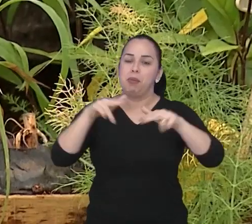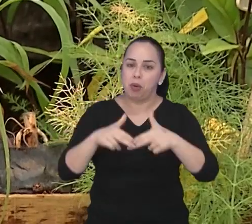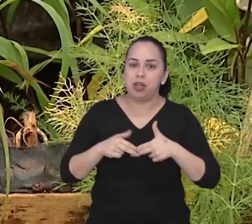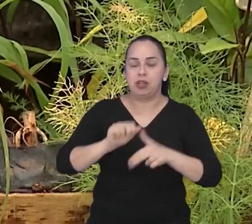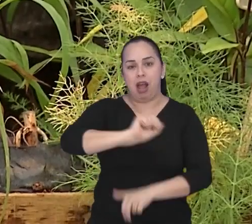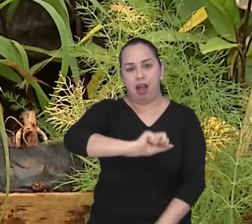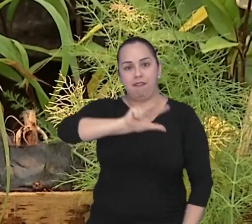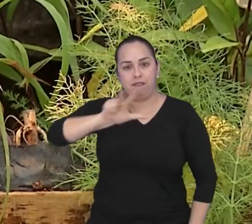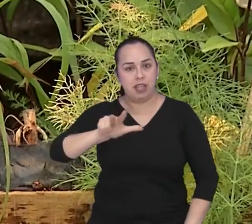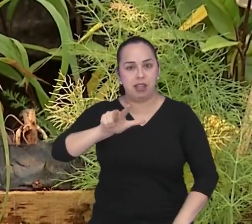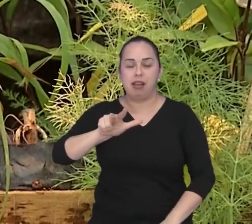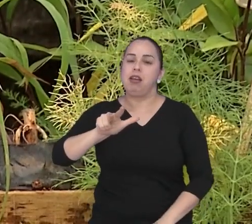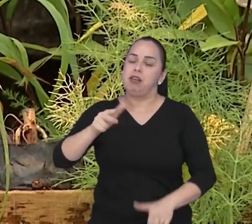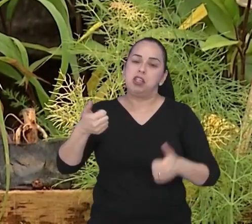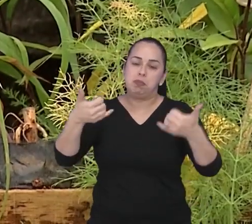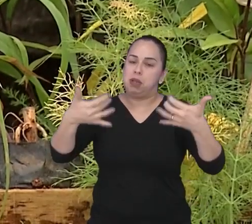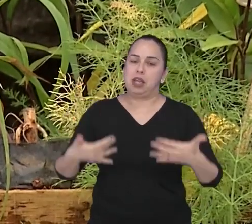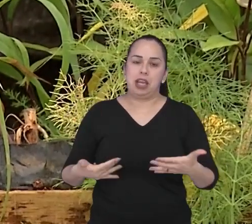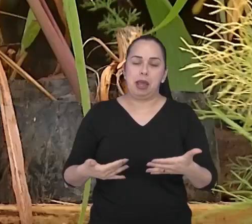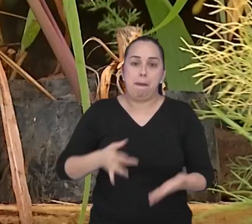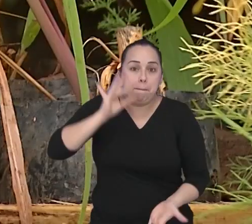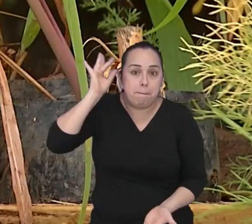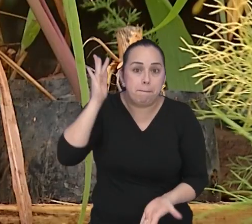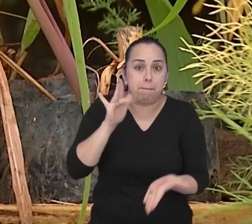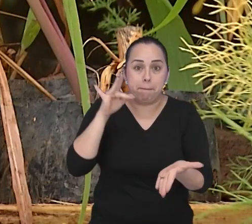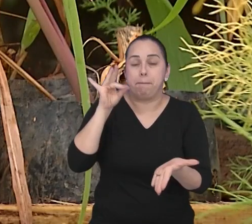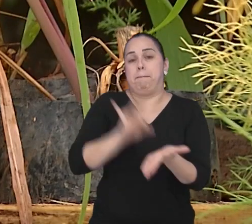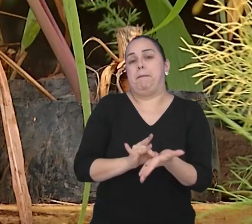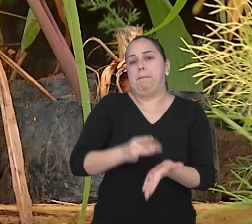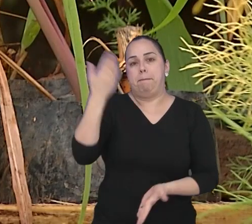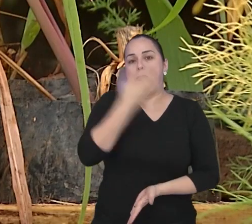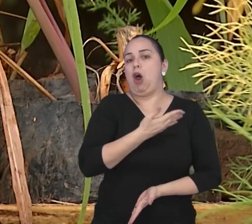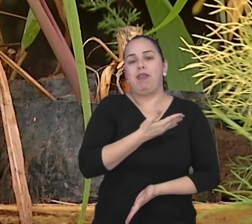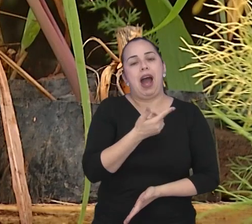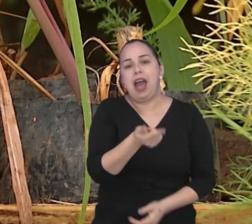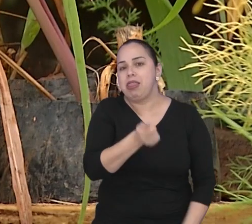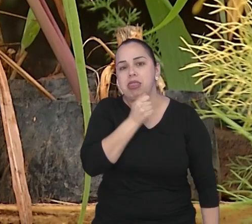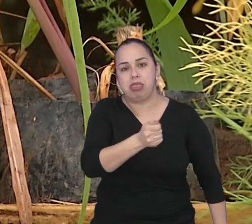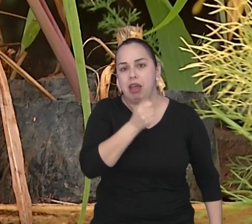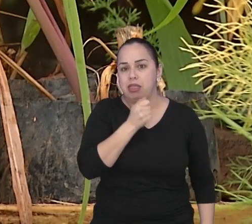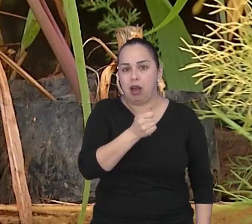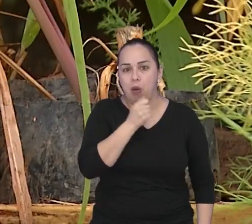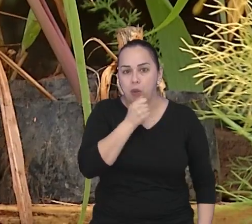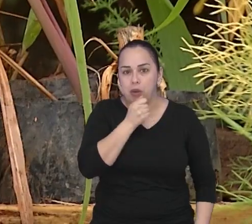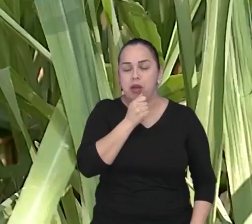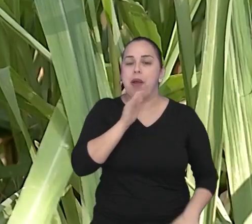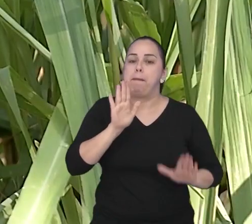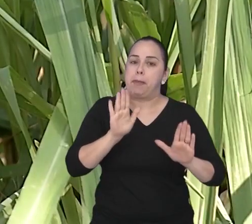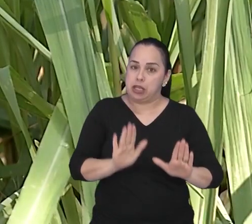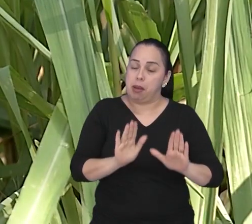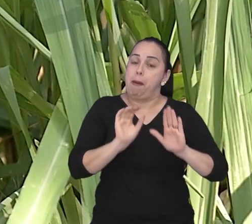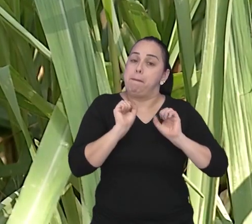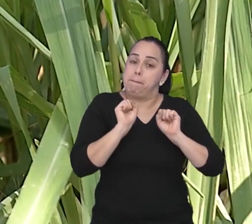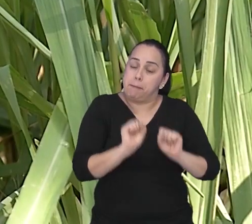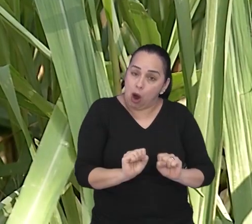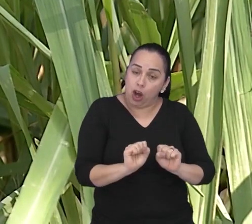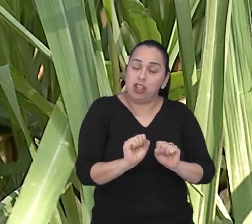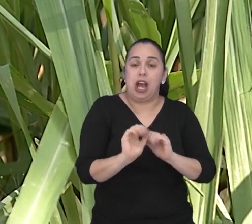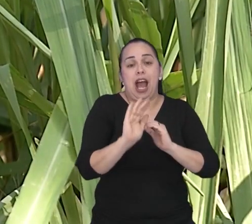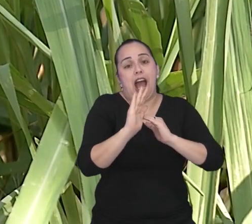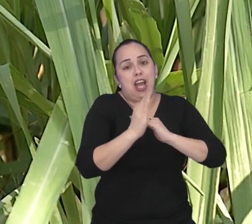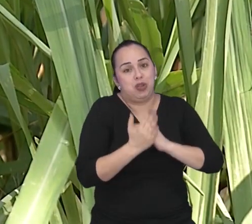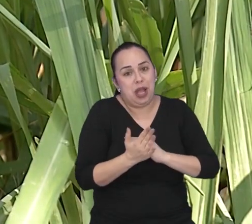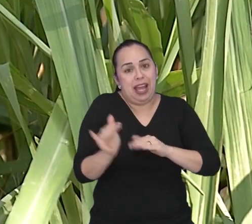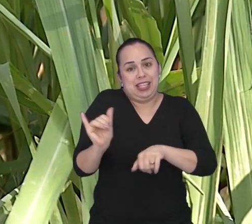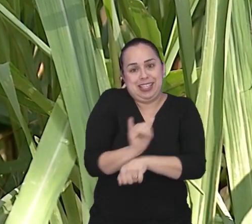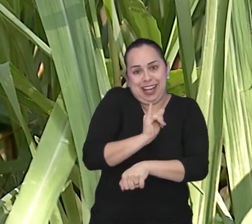Segundo a Anvisa, ainda não há comprovação científica sobre as potencialidades da planta para repelir o inseto, mas ela pode compor